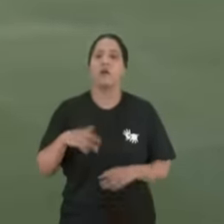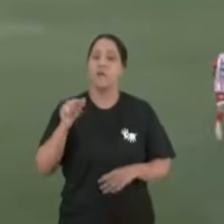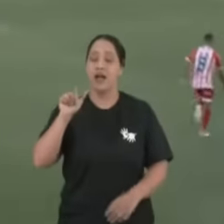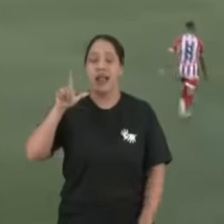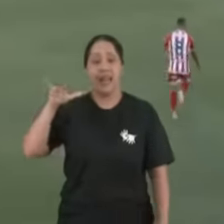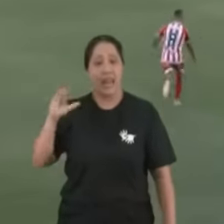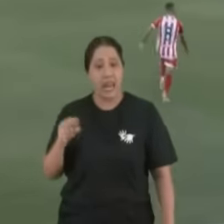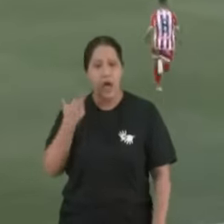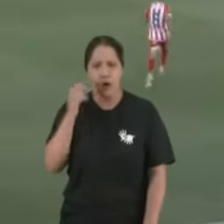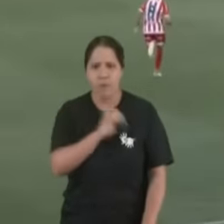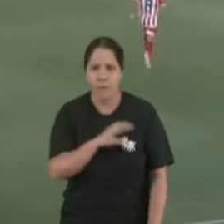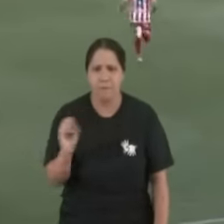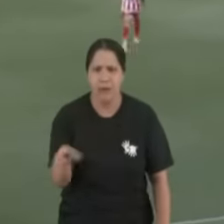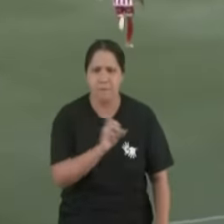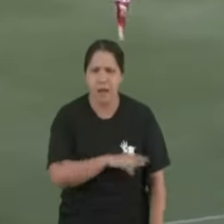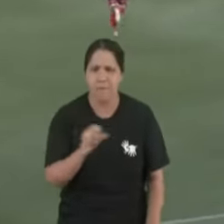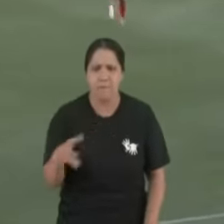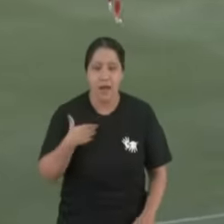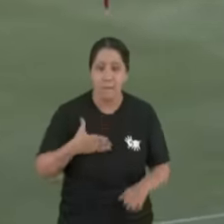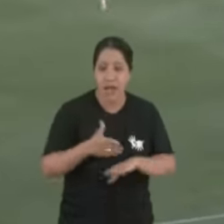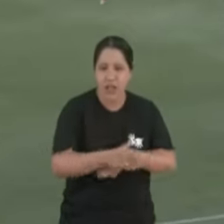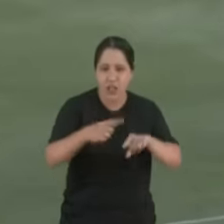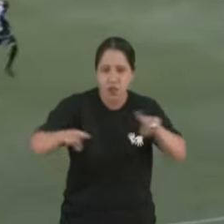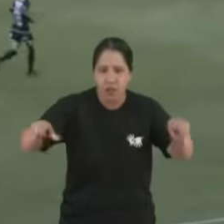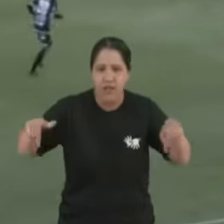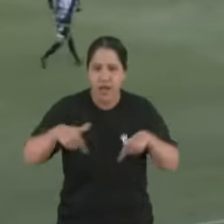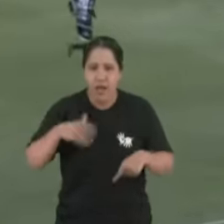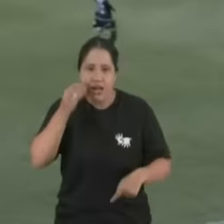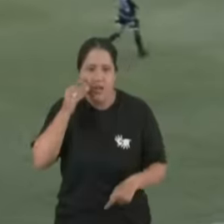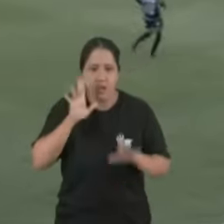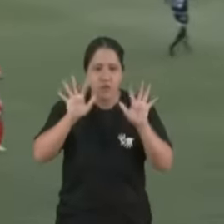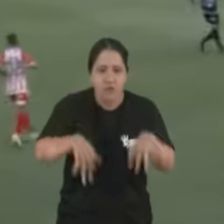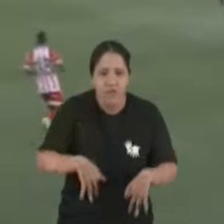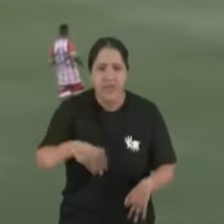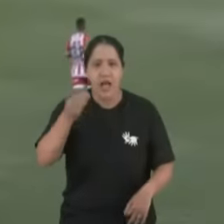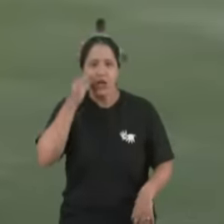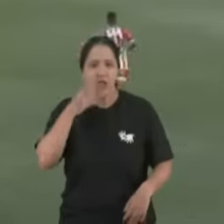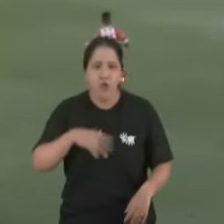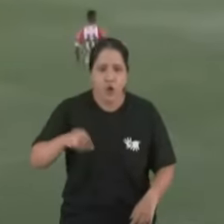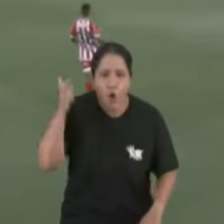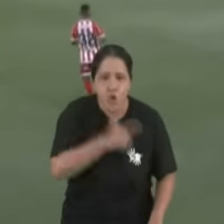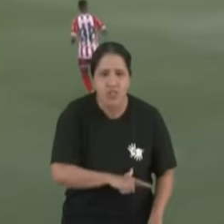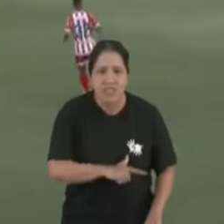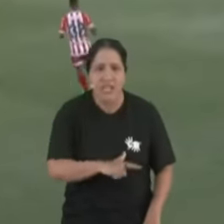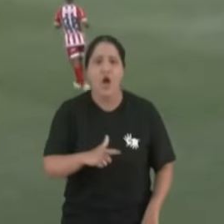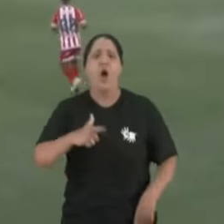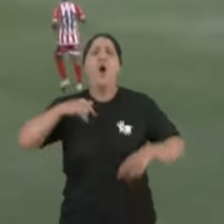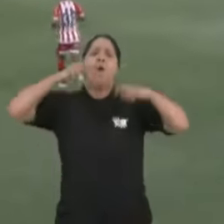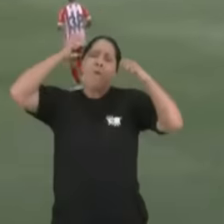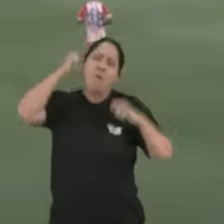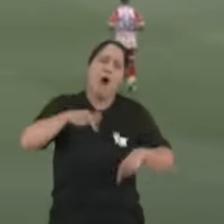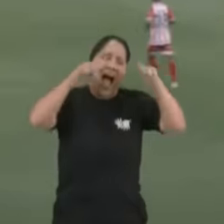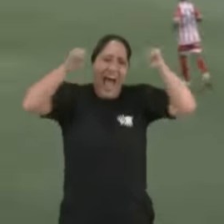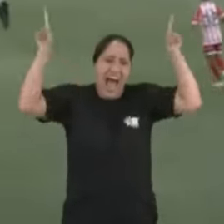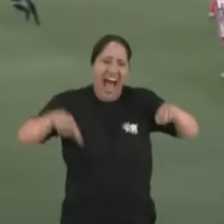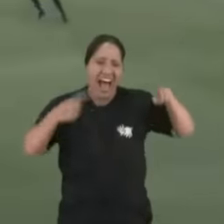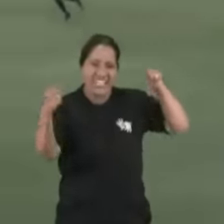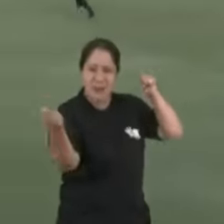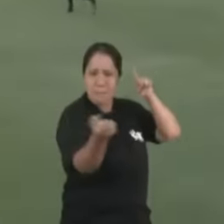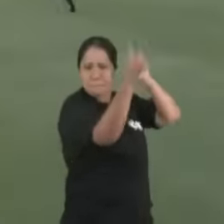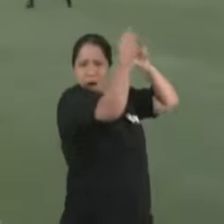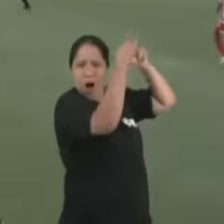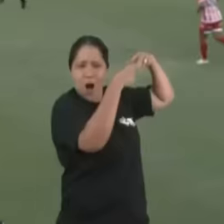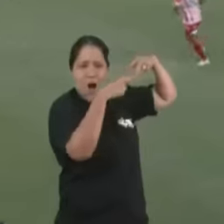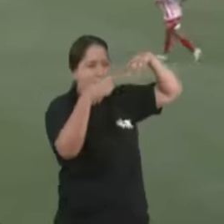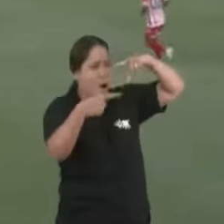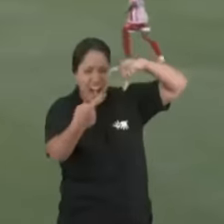Pereira, dominou na boca do gol, entrou na grande área, tentou a finalização, brecou, cortou o passe pro GG, no travessão,